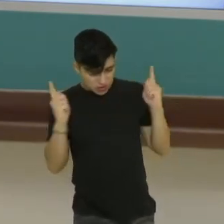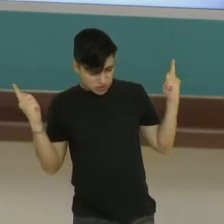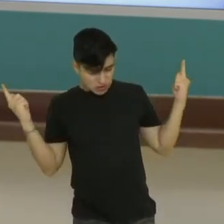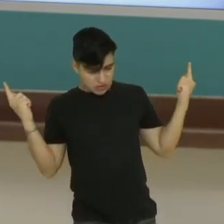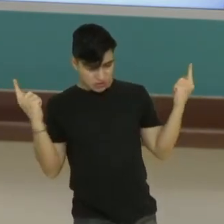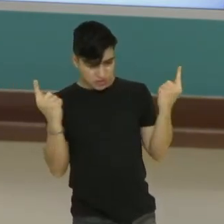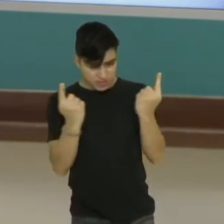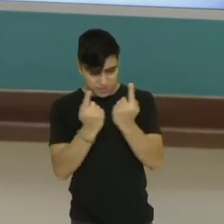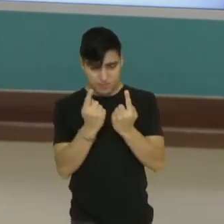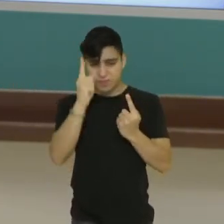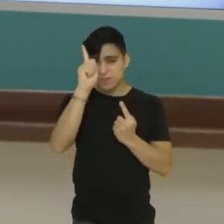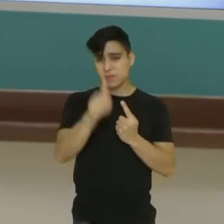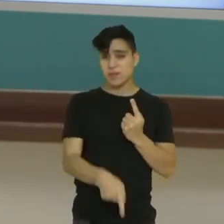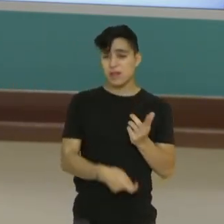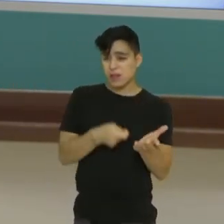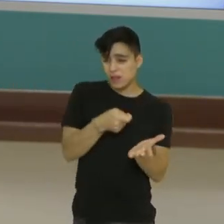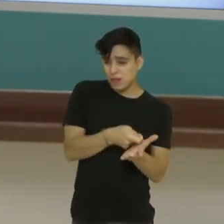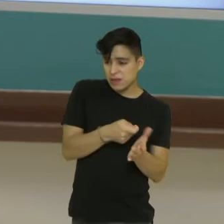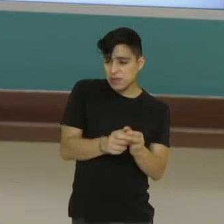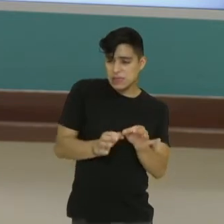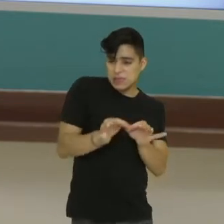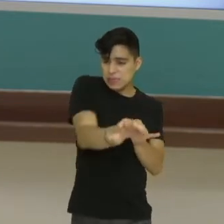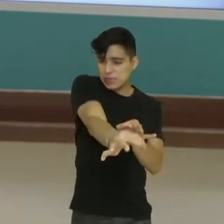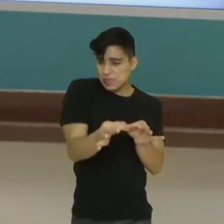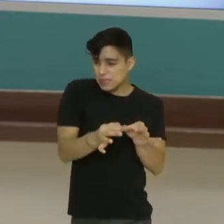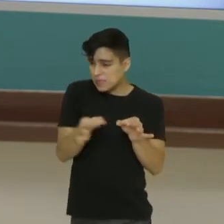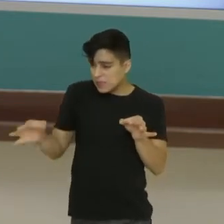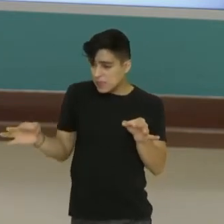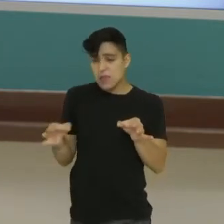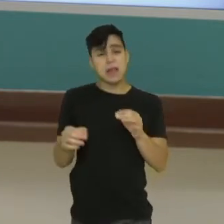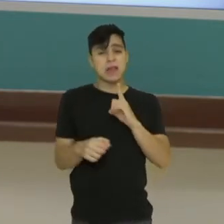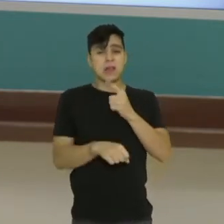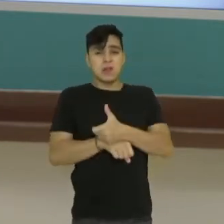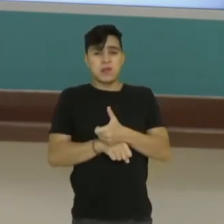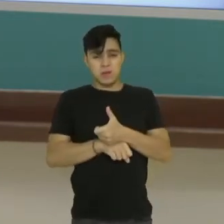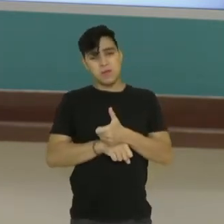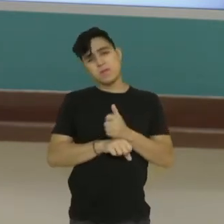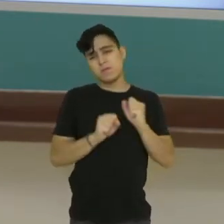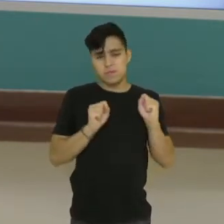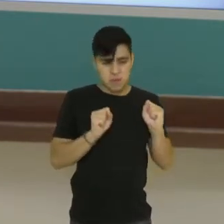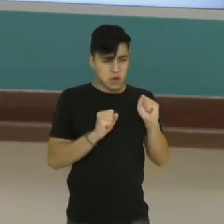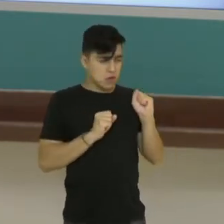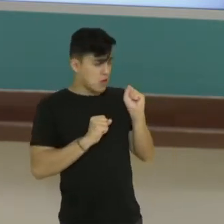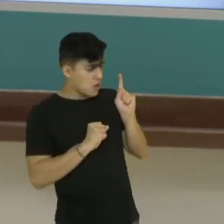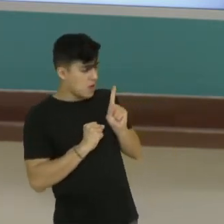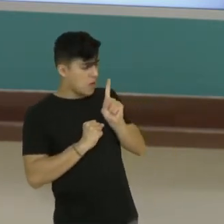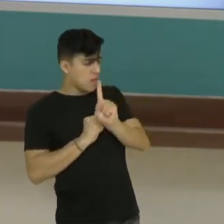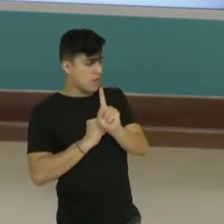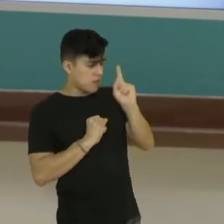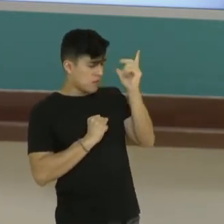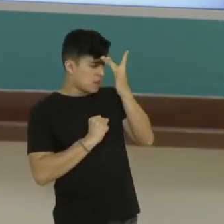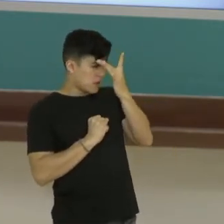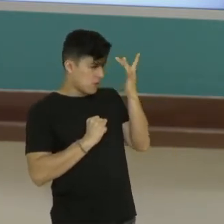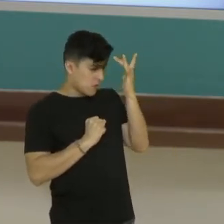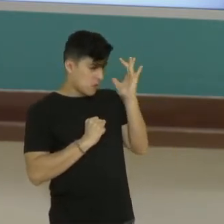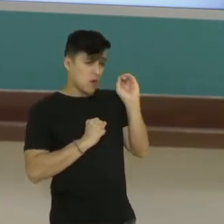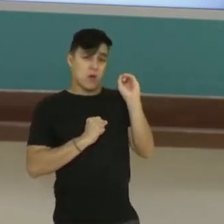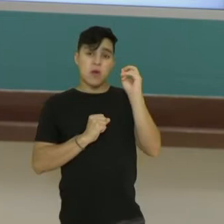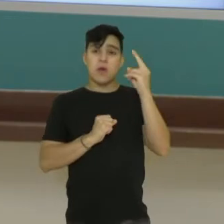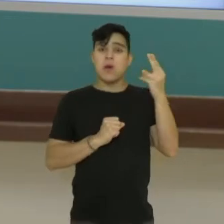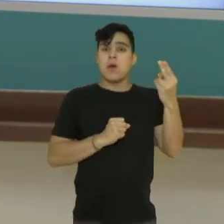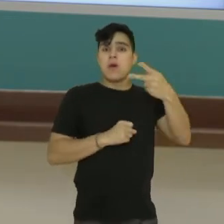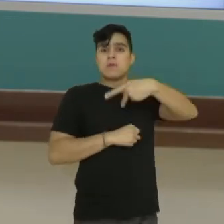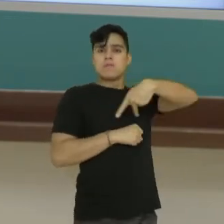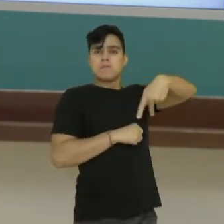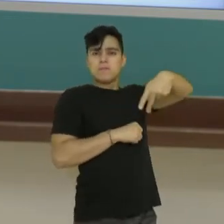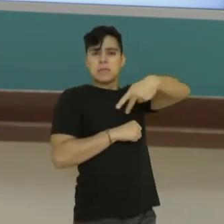é delimitado e tem dono, seja esse dono uma única pessoa ou até mesmo a